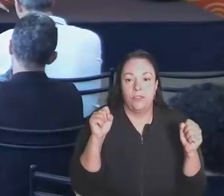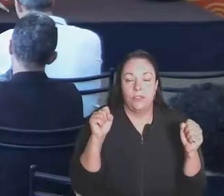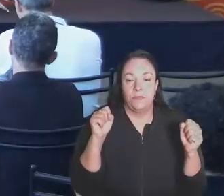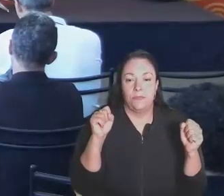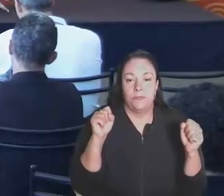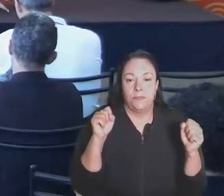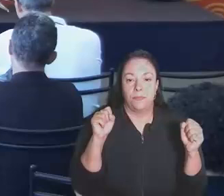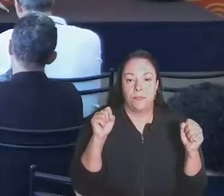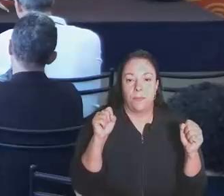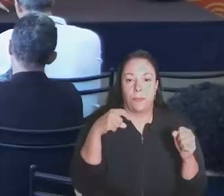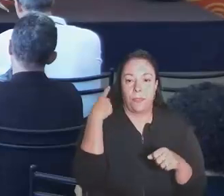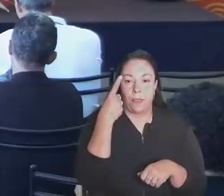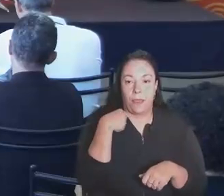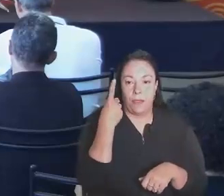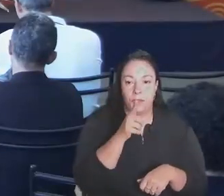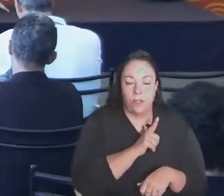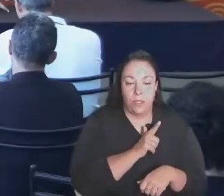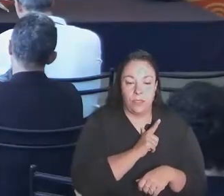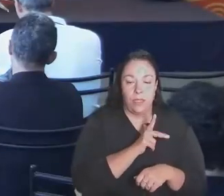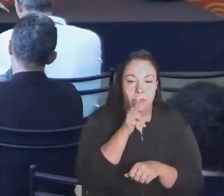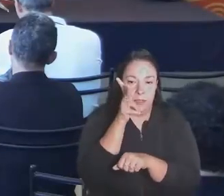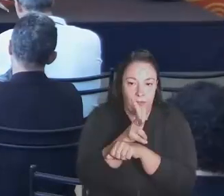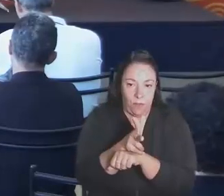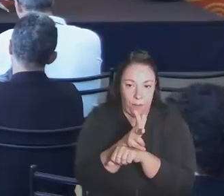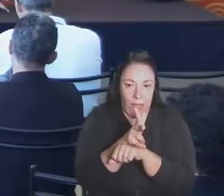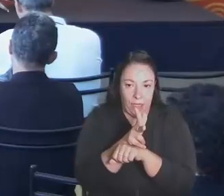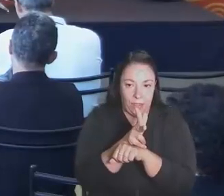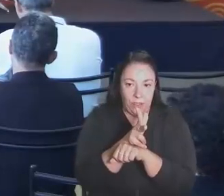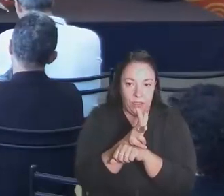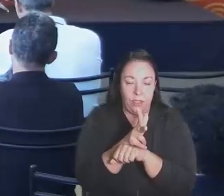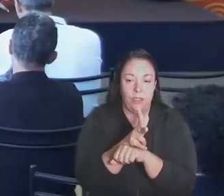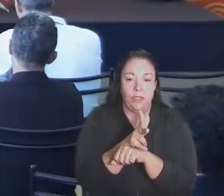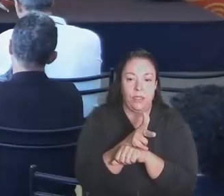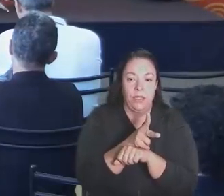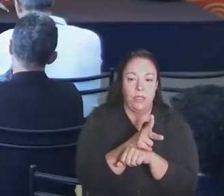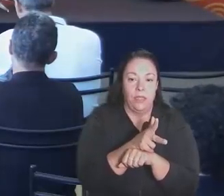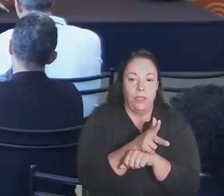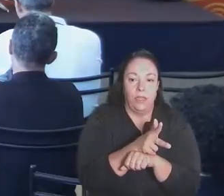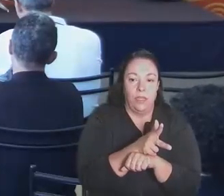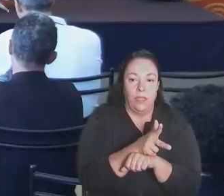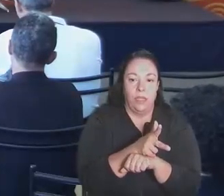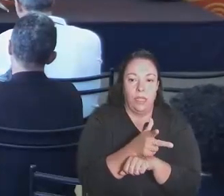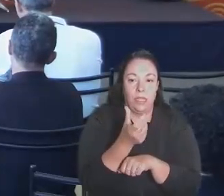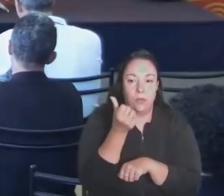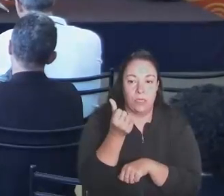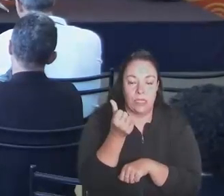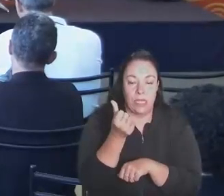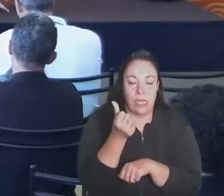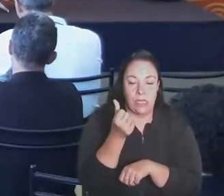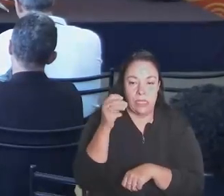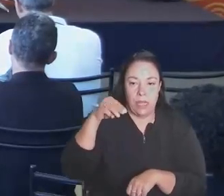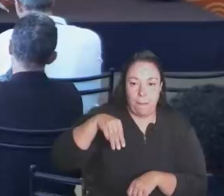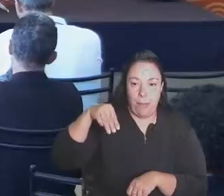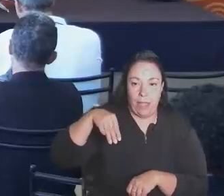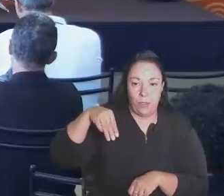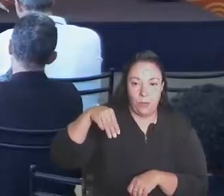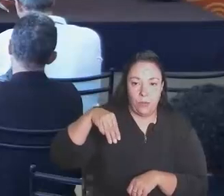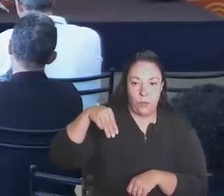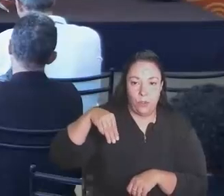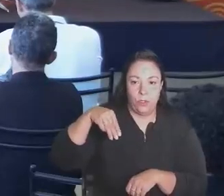Nós temos a filmagem dela lá, eles filmaram ela indo embora. Mais ou menos, calcularam 6 metros. Então,